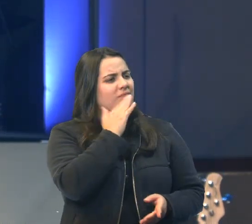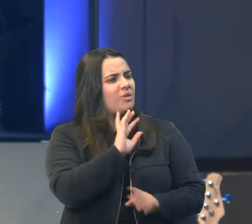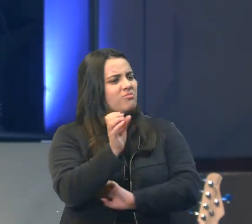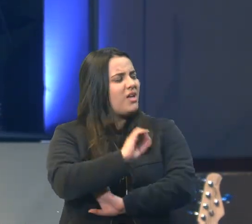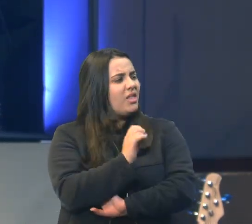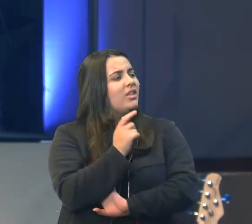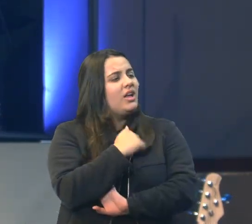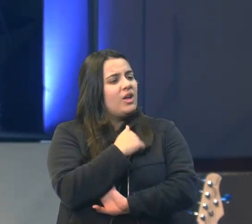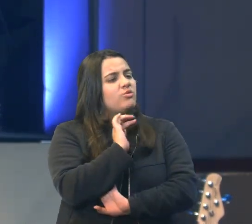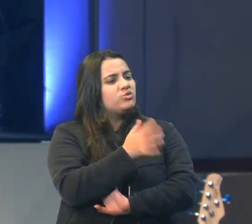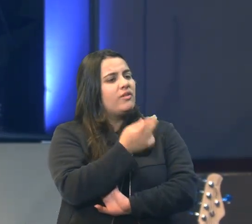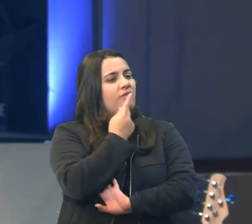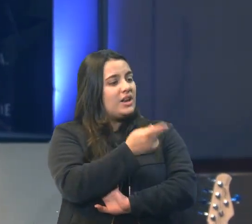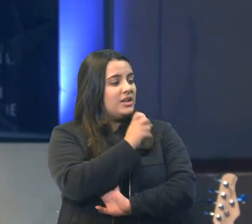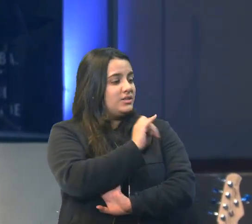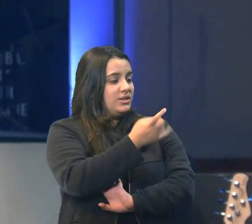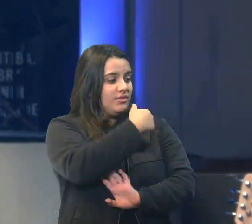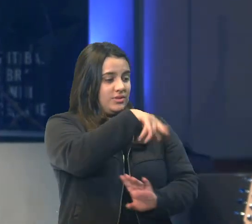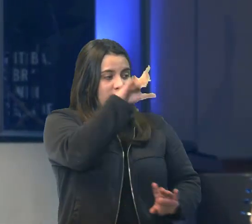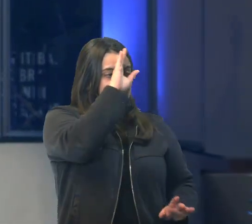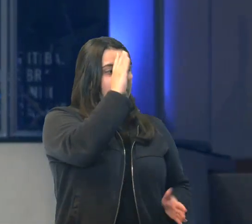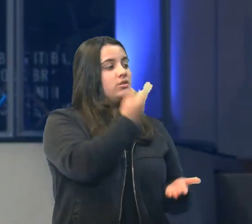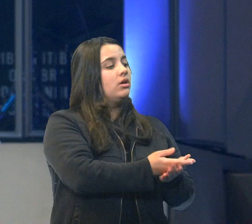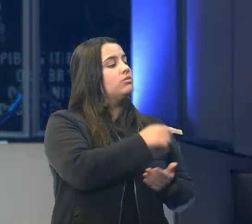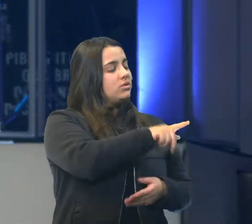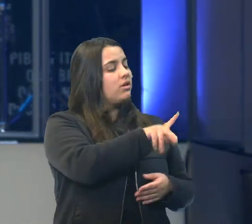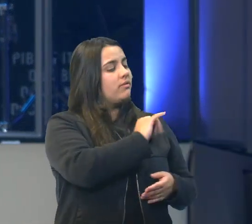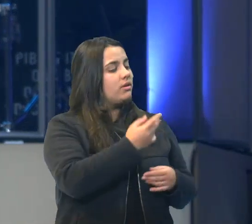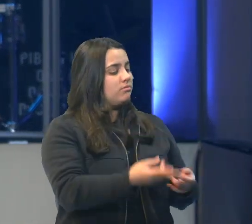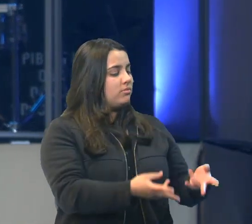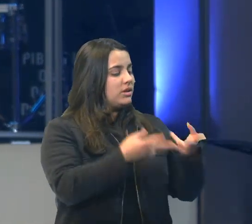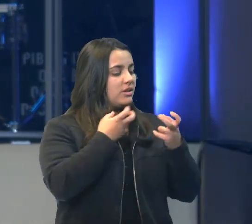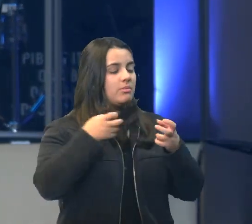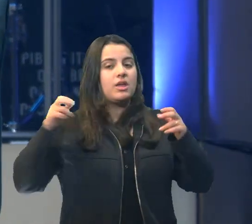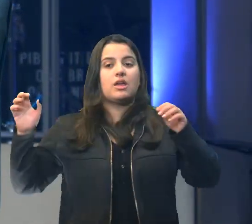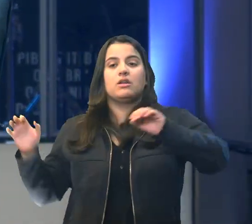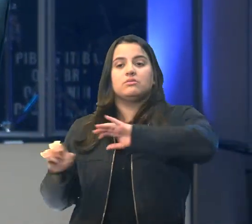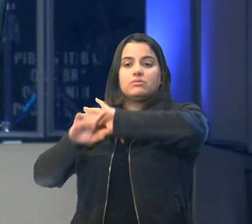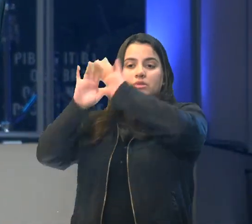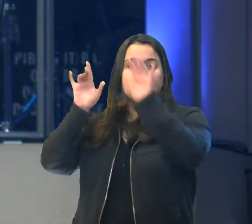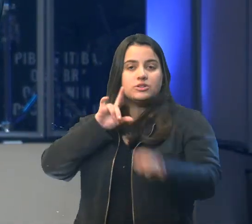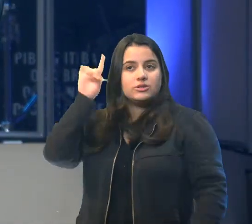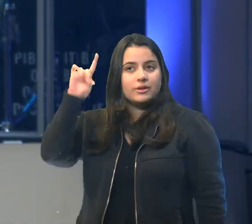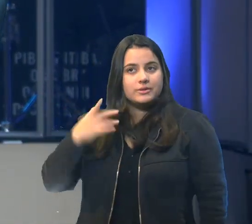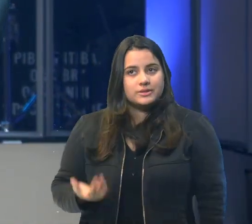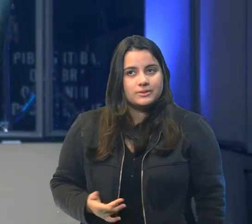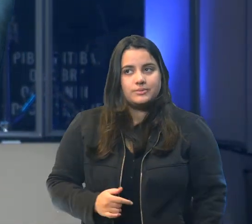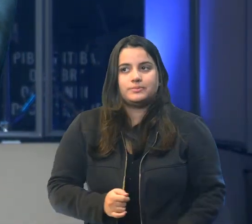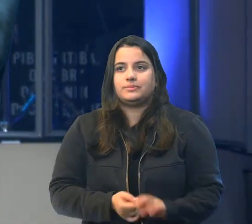disse, se você crer, você vai ver a glória de Deus.